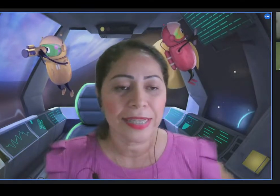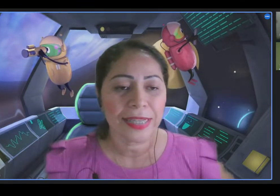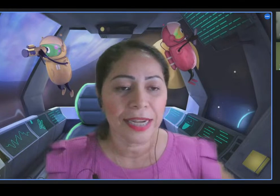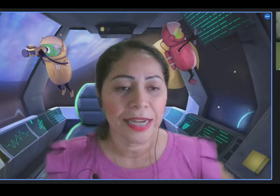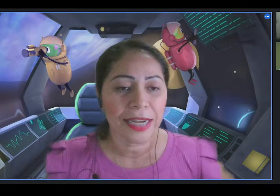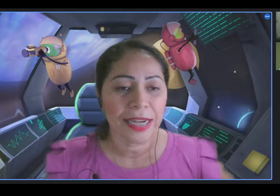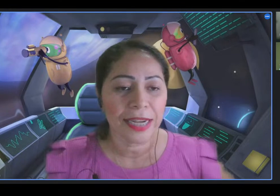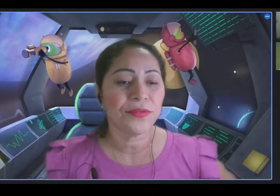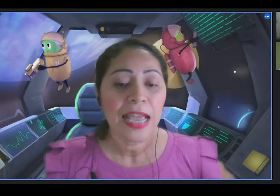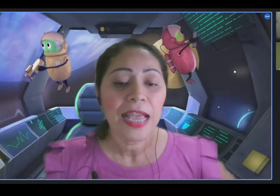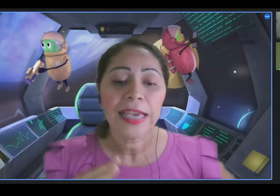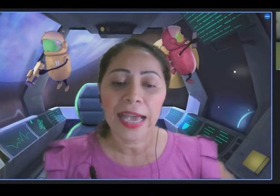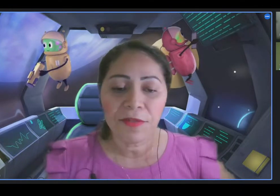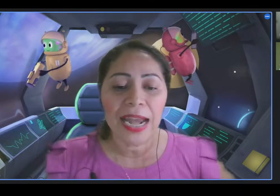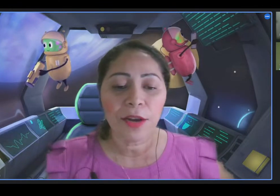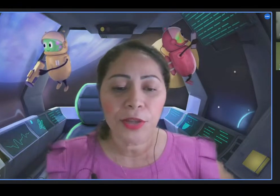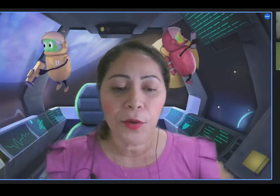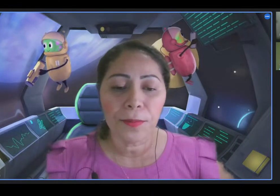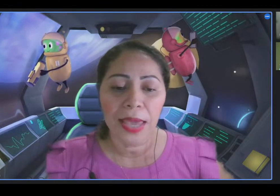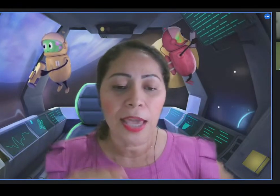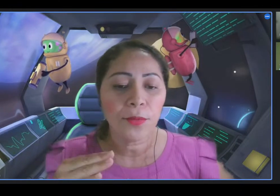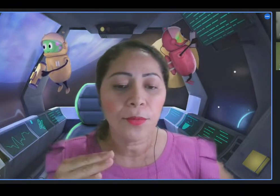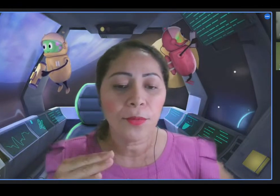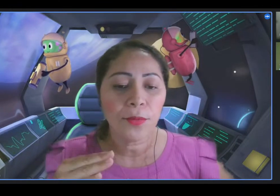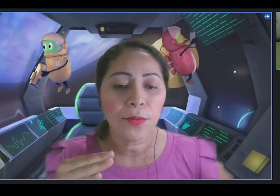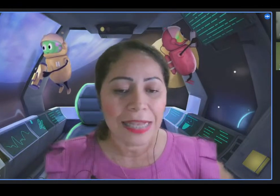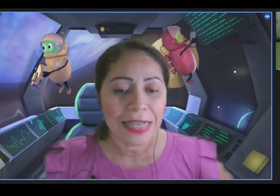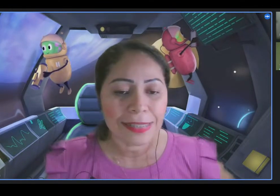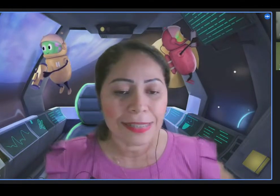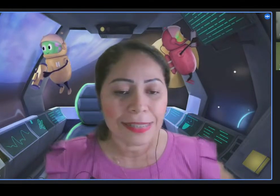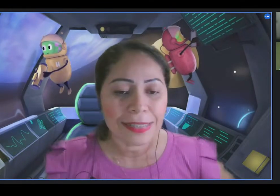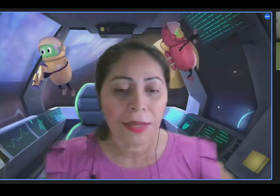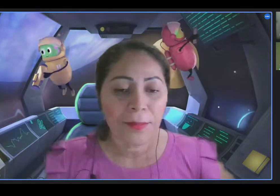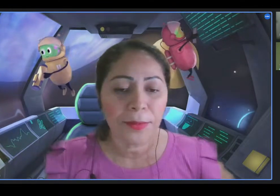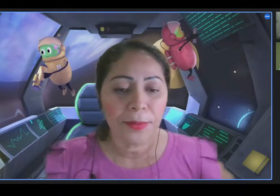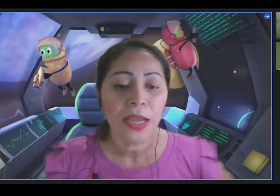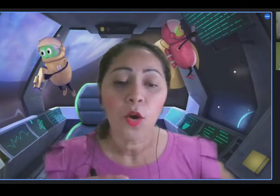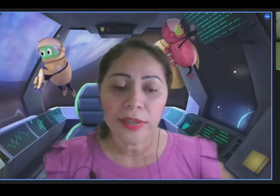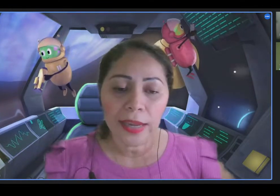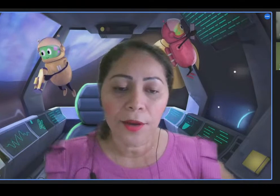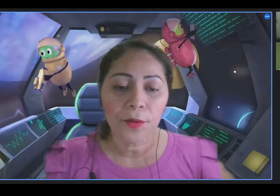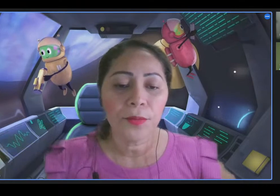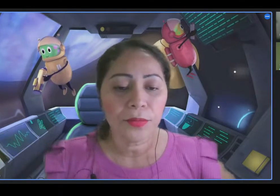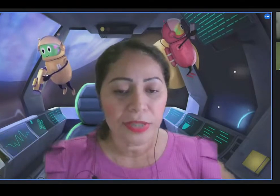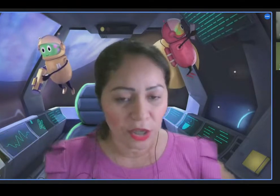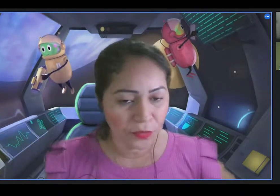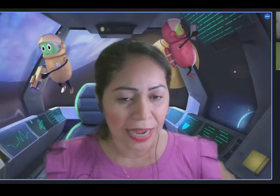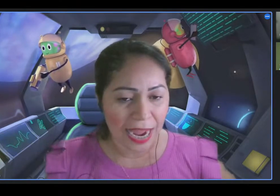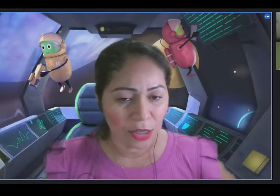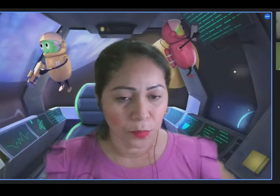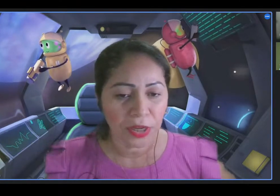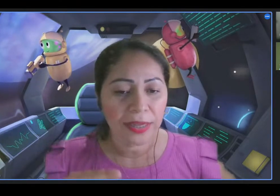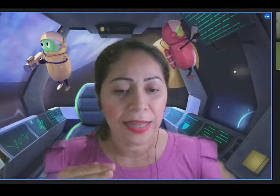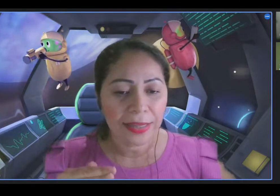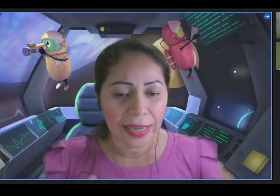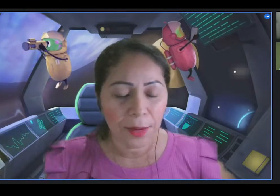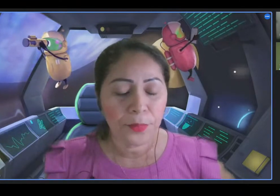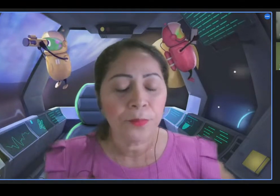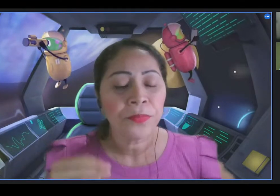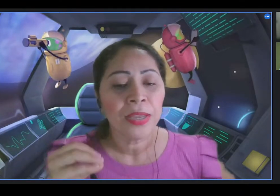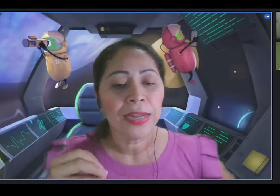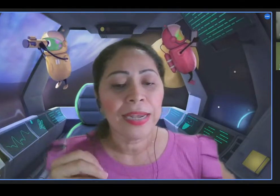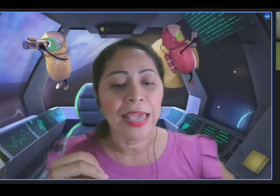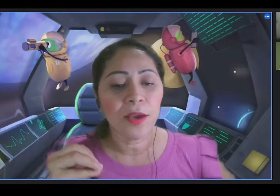inscreva nas atividades. E aí vai lá no teu e-mail, acessa e imprime o teu certificado, porque tem